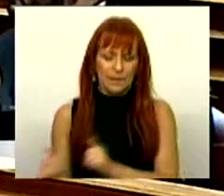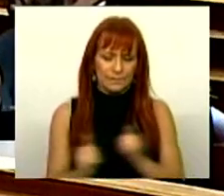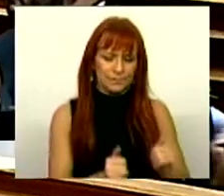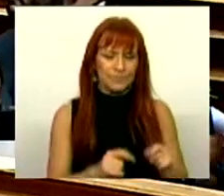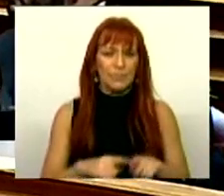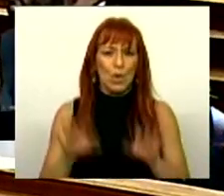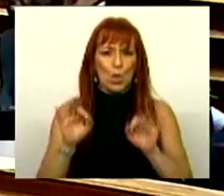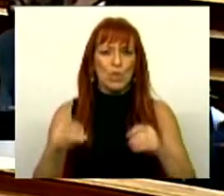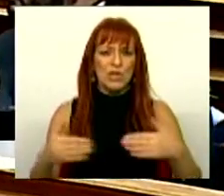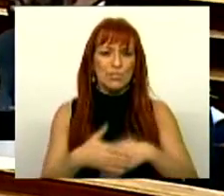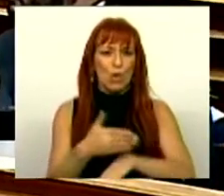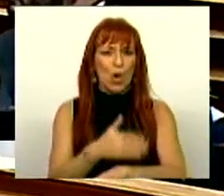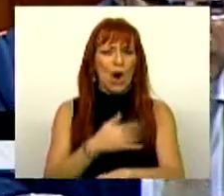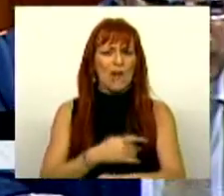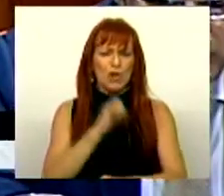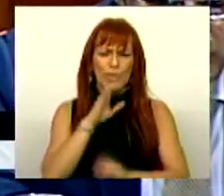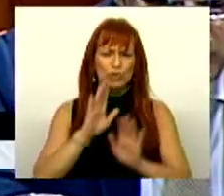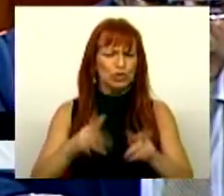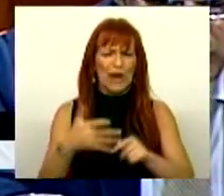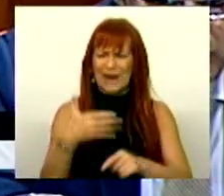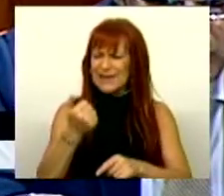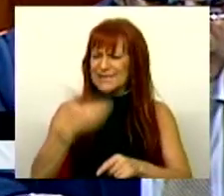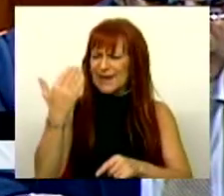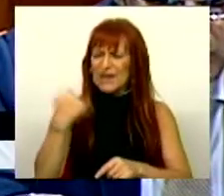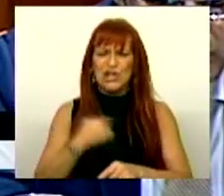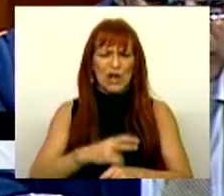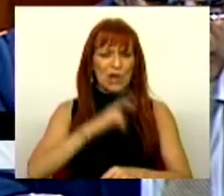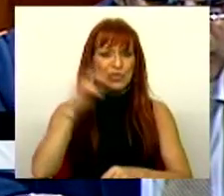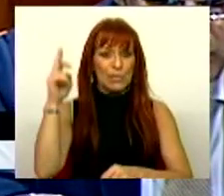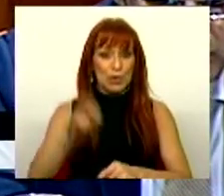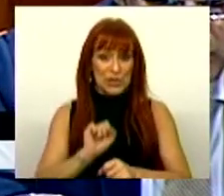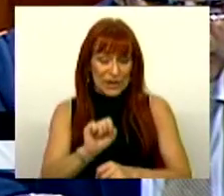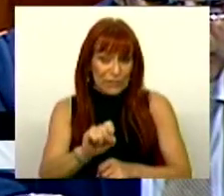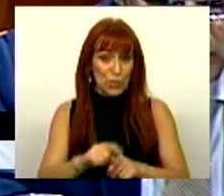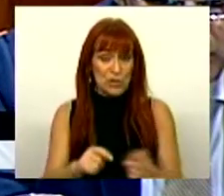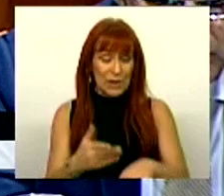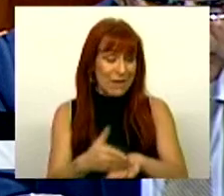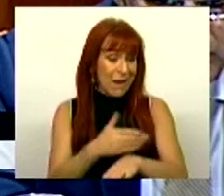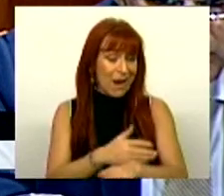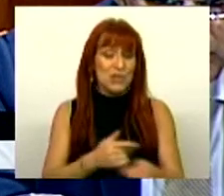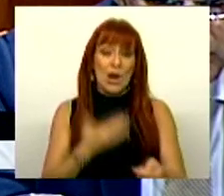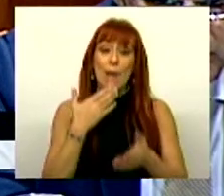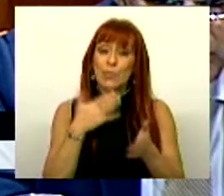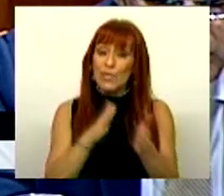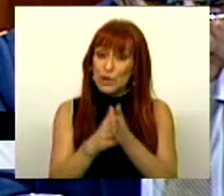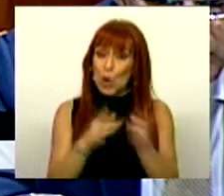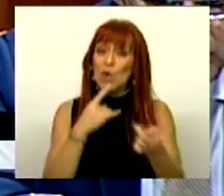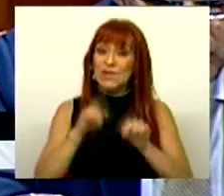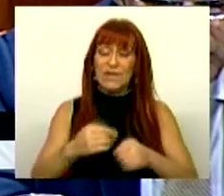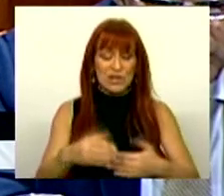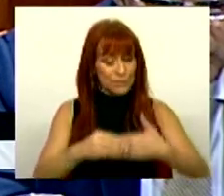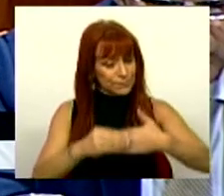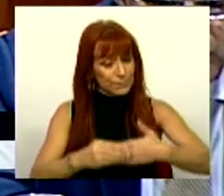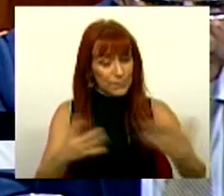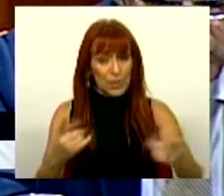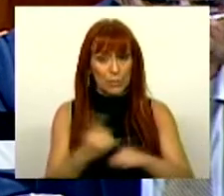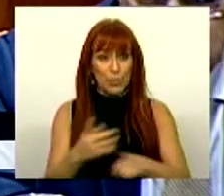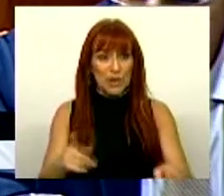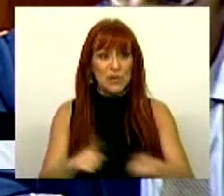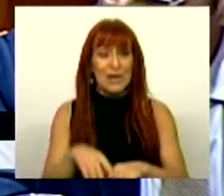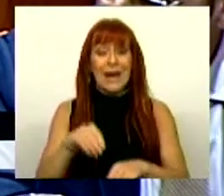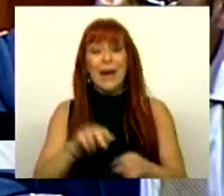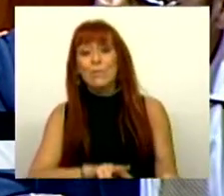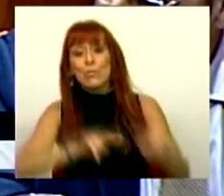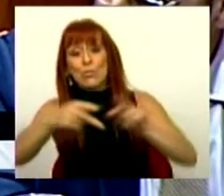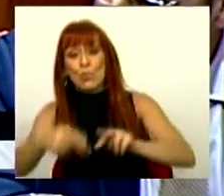Quanto aos cuidados paliativos, já tive a oportunidade há 15 dias de responder à sua antecessora, que aproveito mais uma vez para cumprimentar na sua